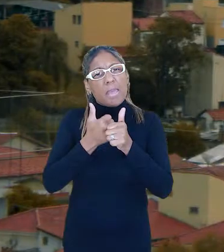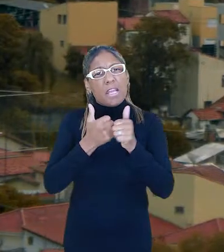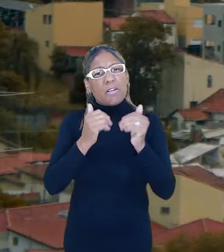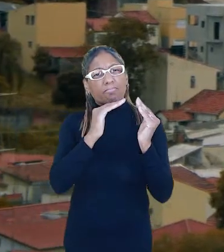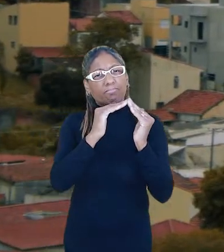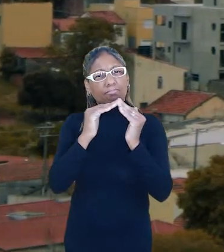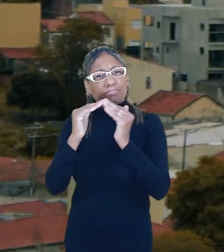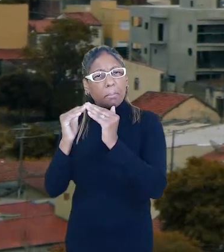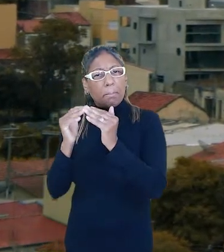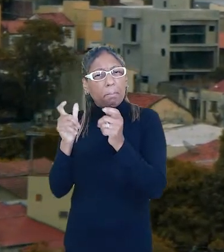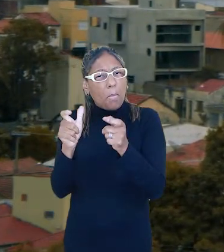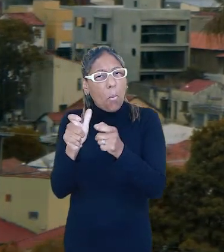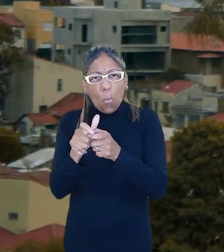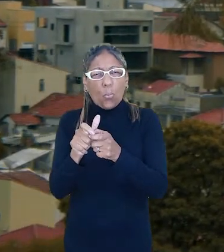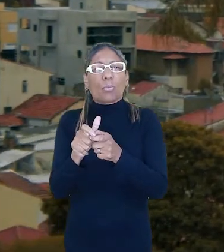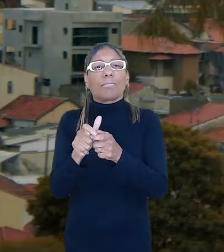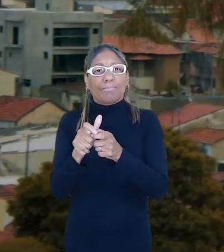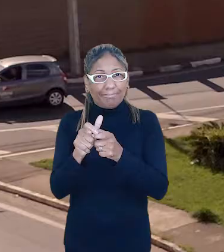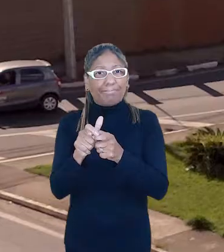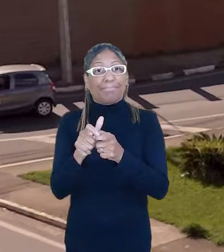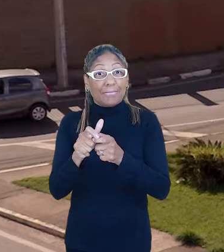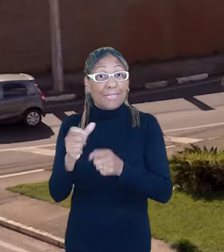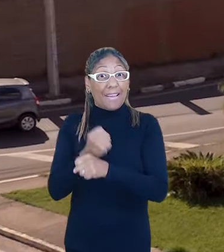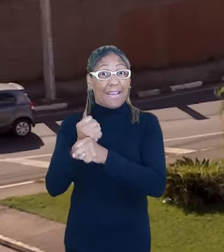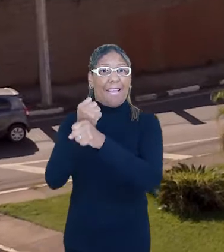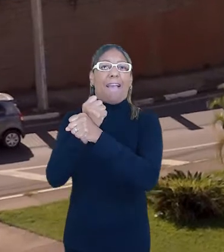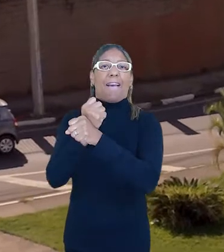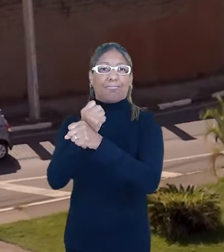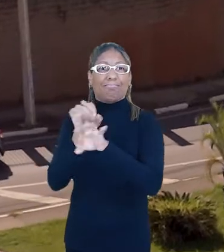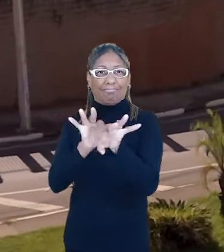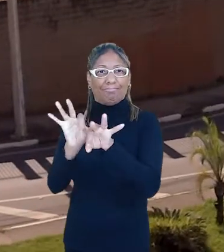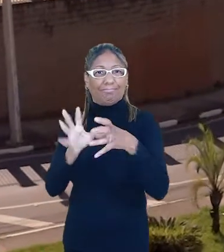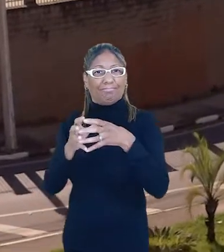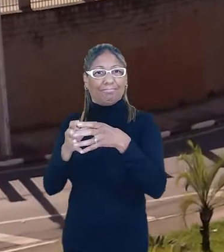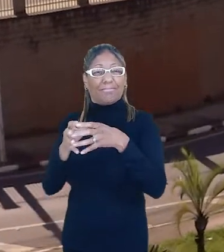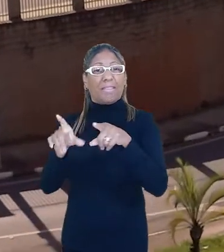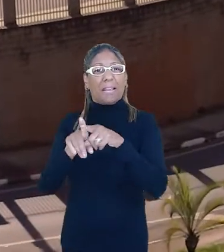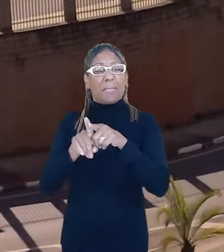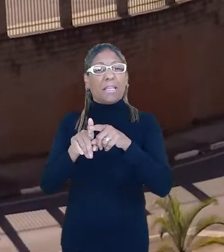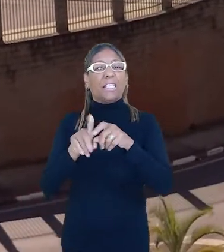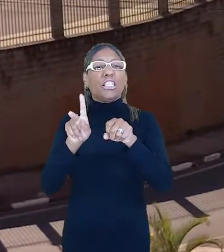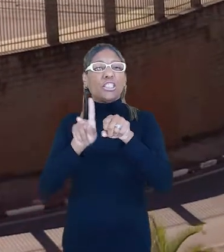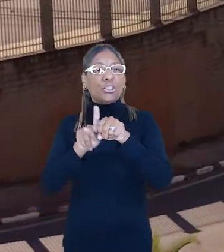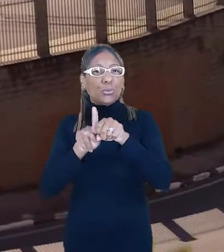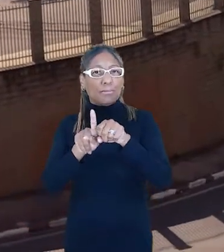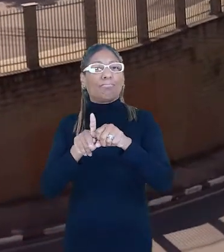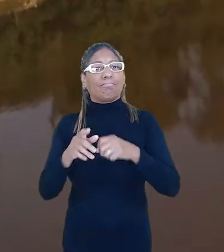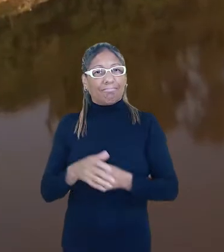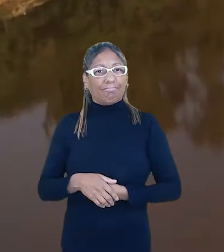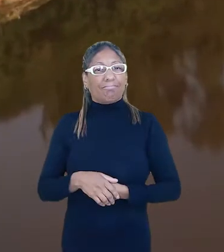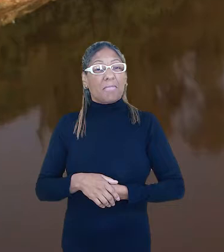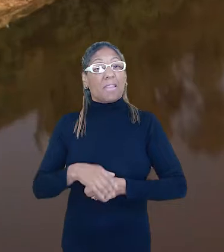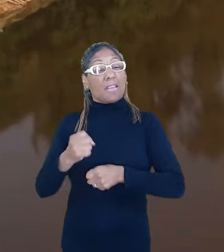pequeno vilarejo que já davam para eles montarem a expedição, e índios